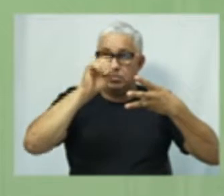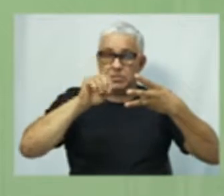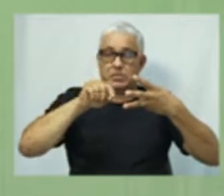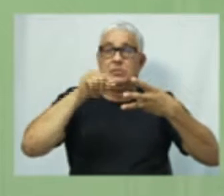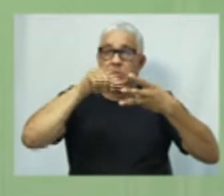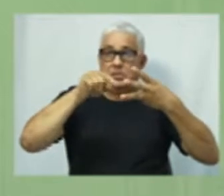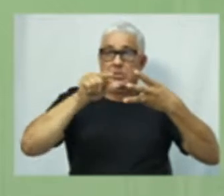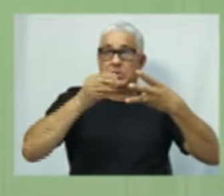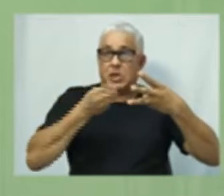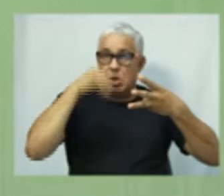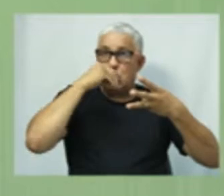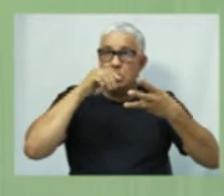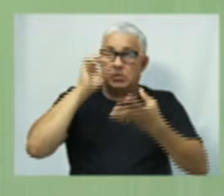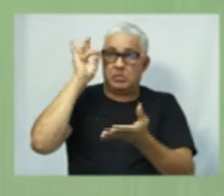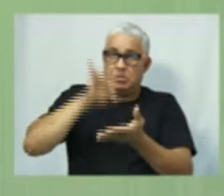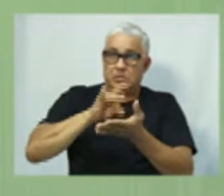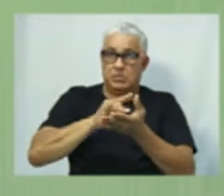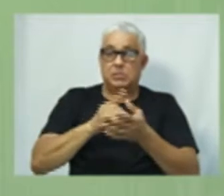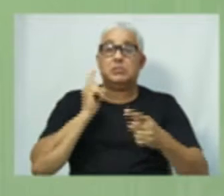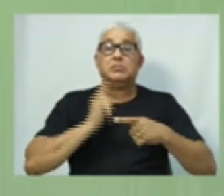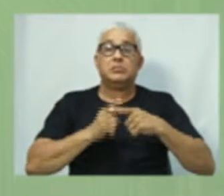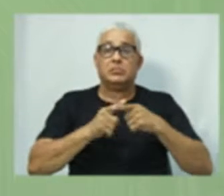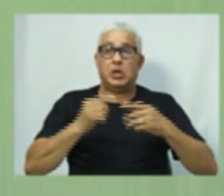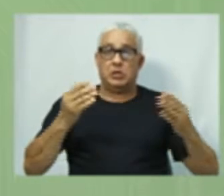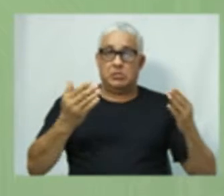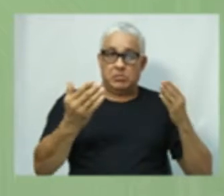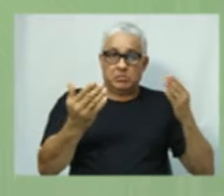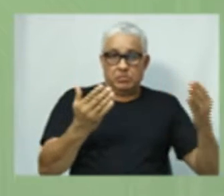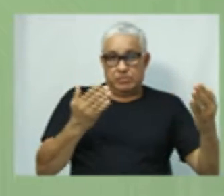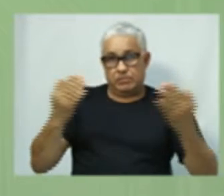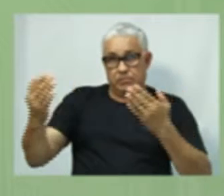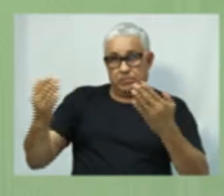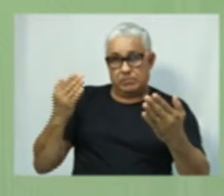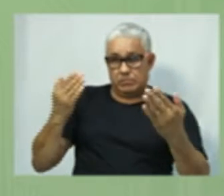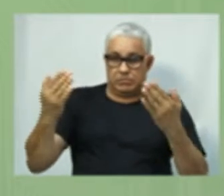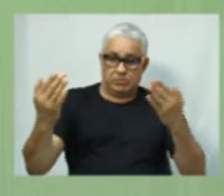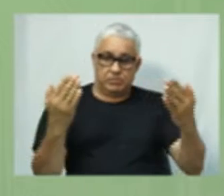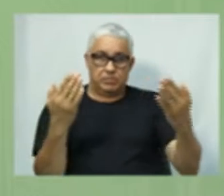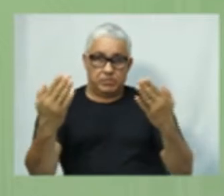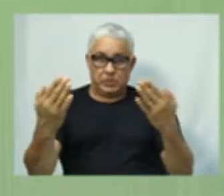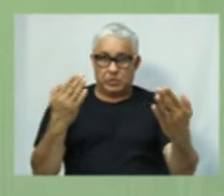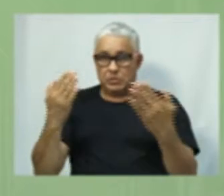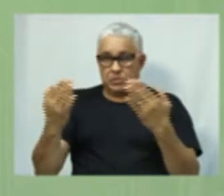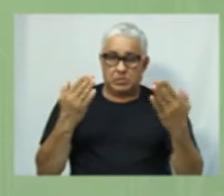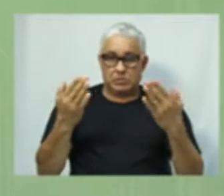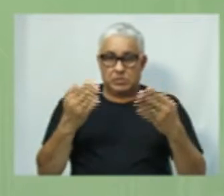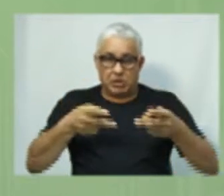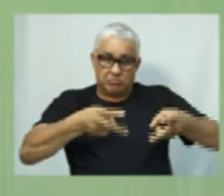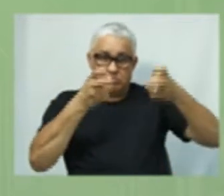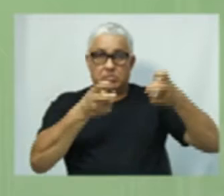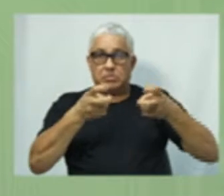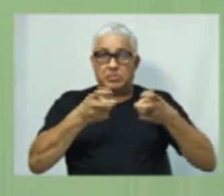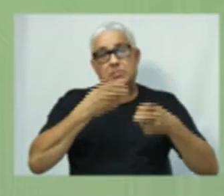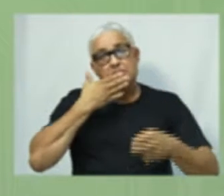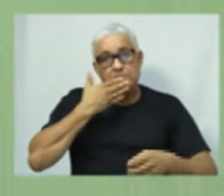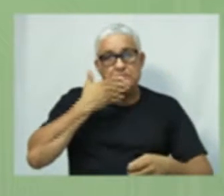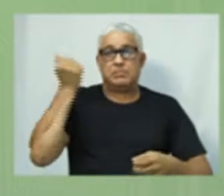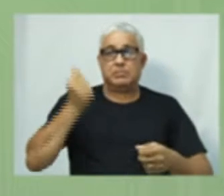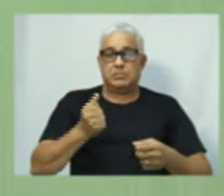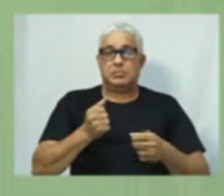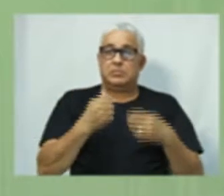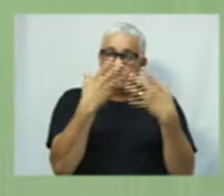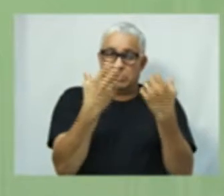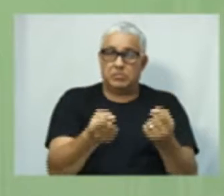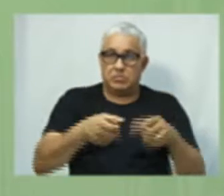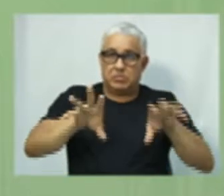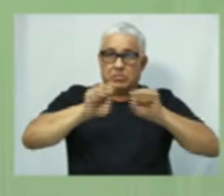real. Para quê? Para fazermos uma comparação e identificar qual é o melhor regime a ser adotado pela empresa.